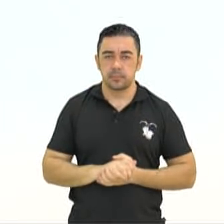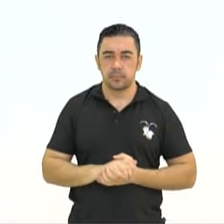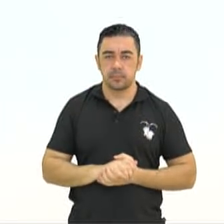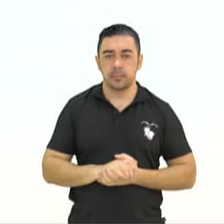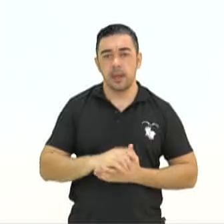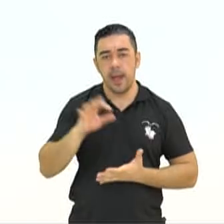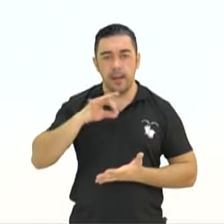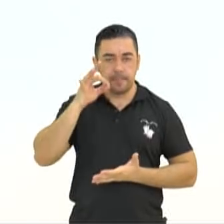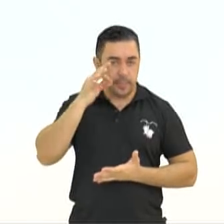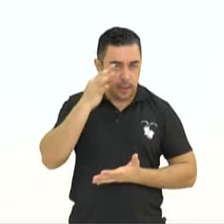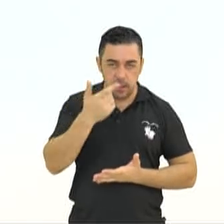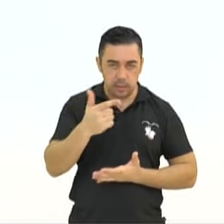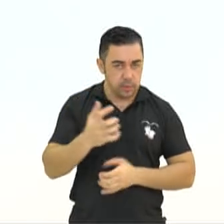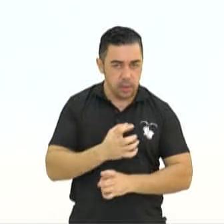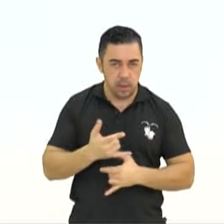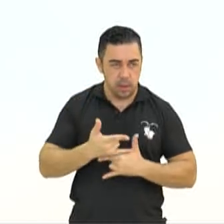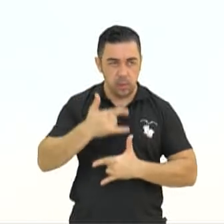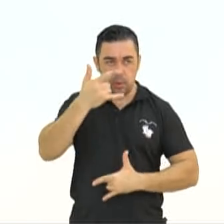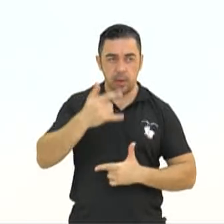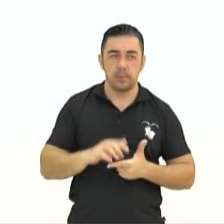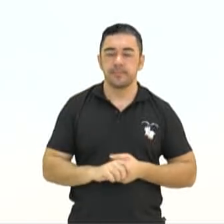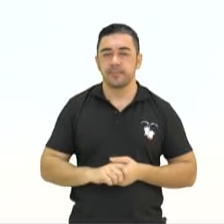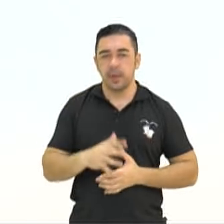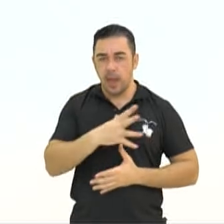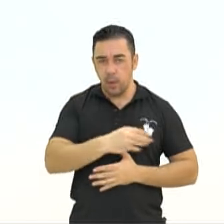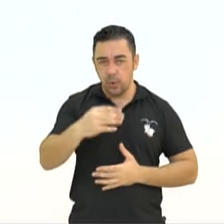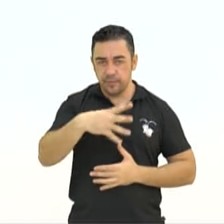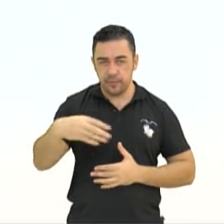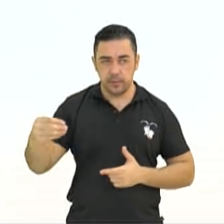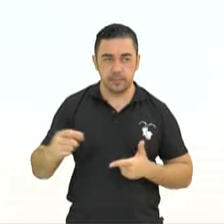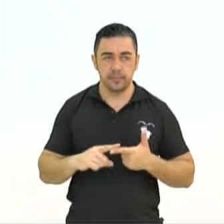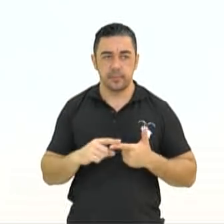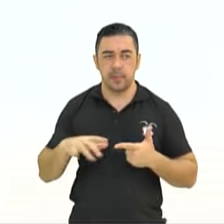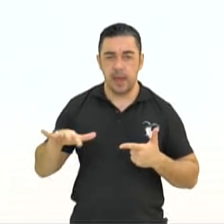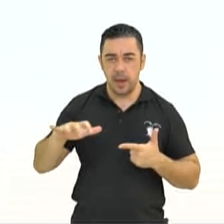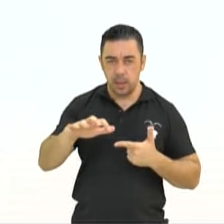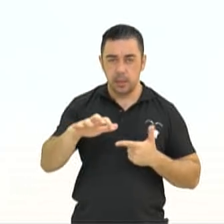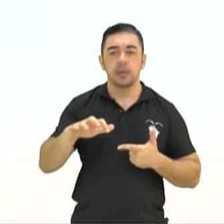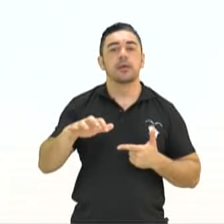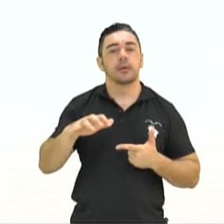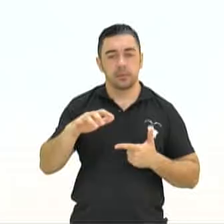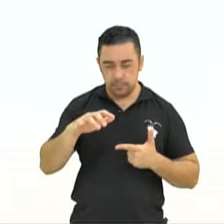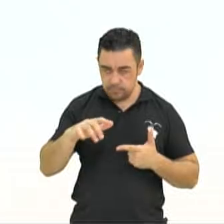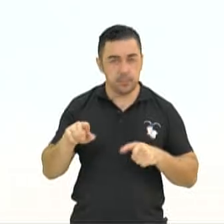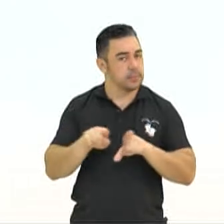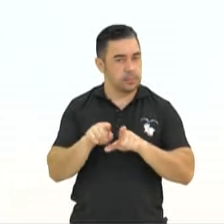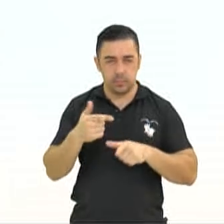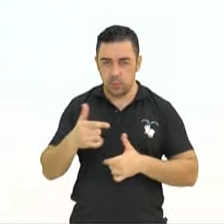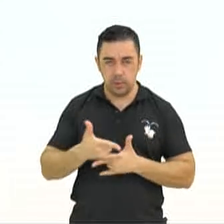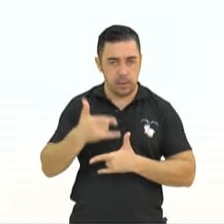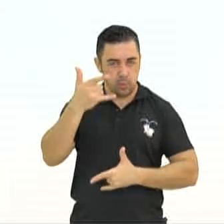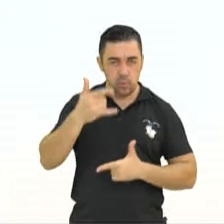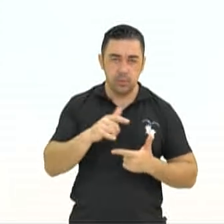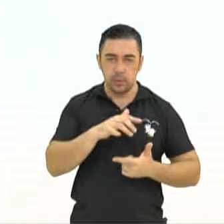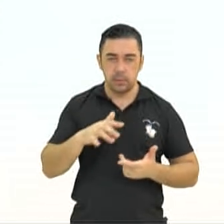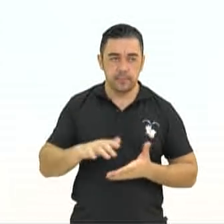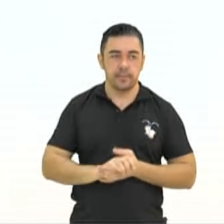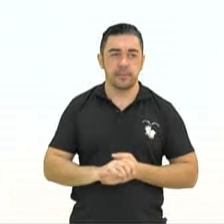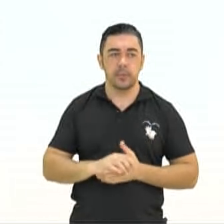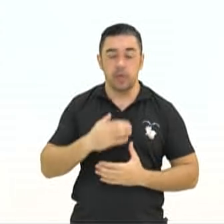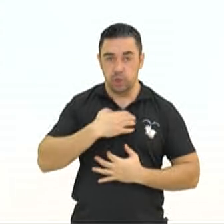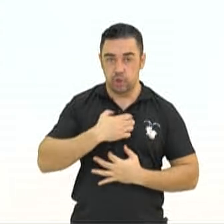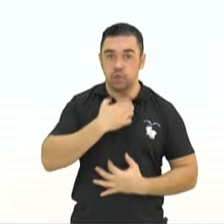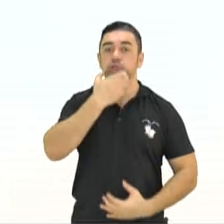Invertebrado, a abelha. Invertebrado, a água-viva. A aranha, invertebrado também. Depois aqui a girafa,